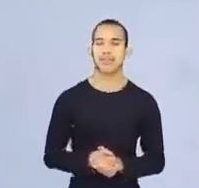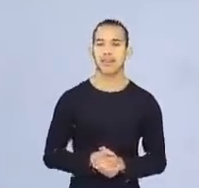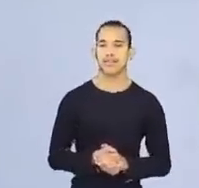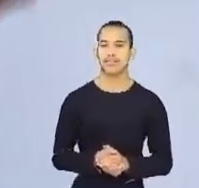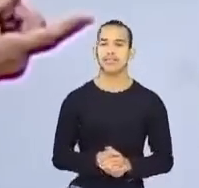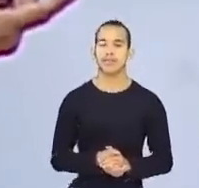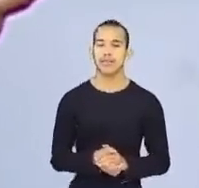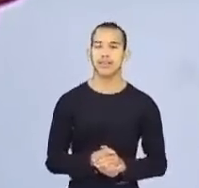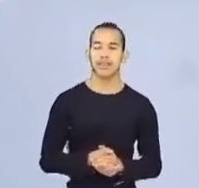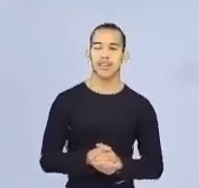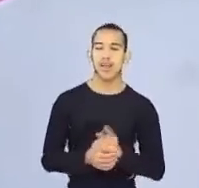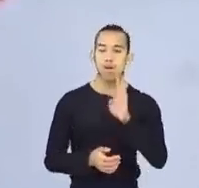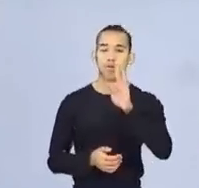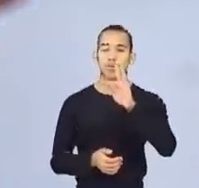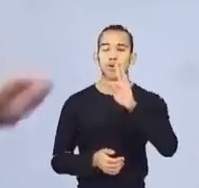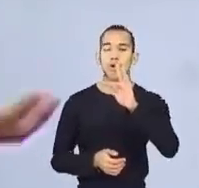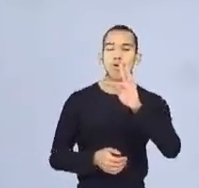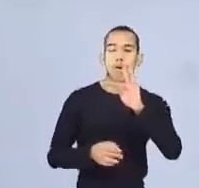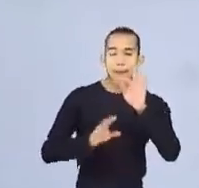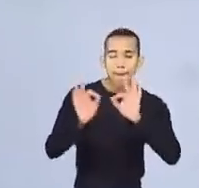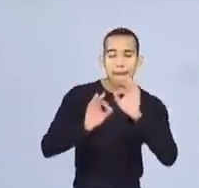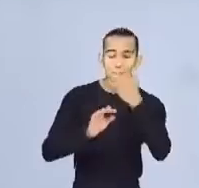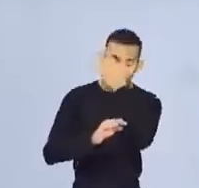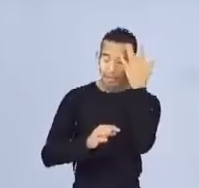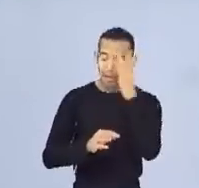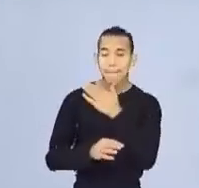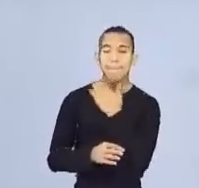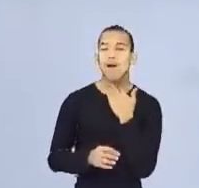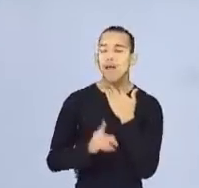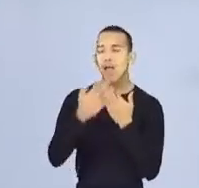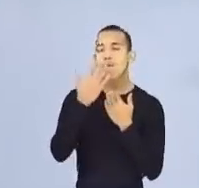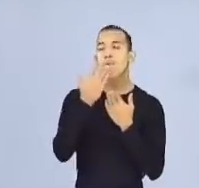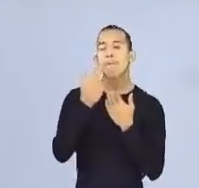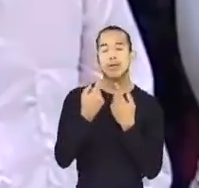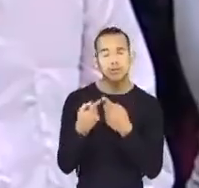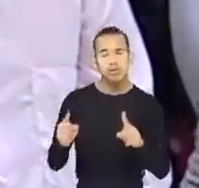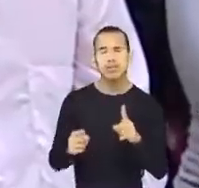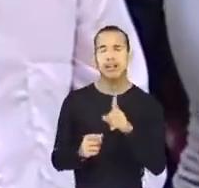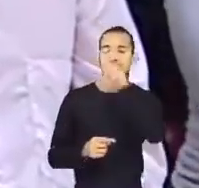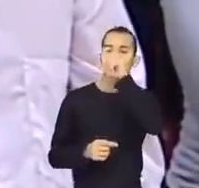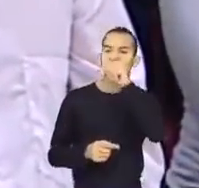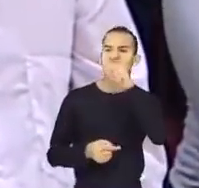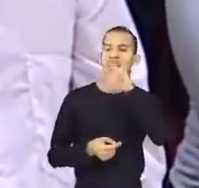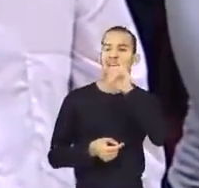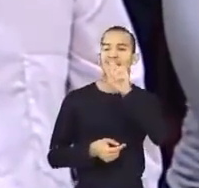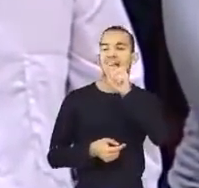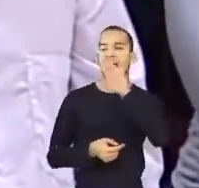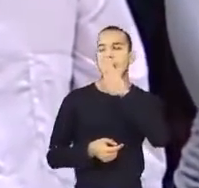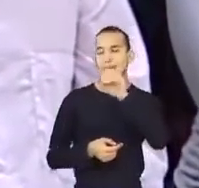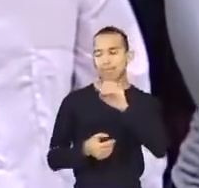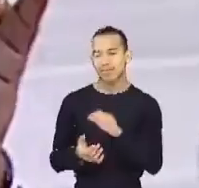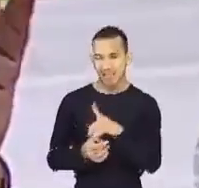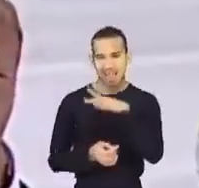O dito defunto, né? O esperado defunto é que comeu um churrasco ontem dele. E um frango com quiabo, vou te falar.